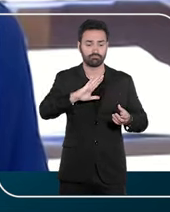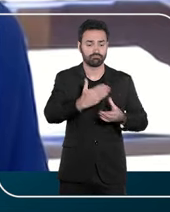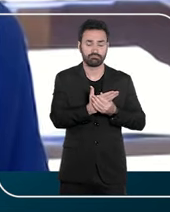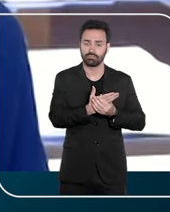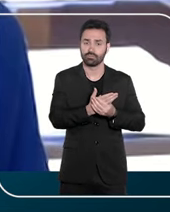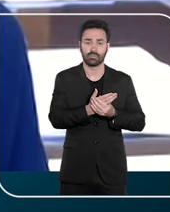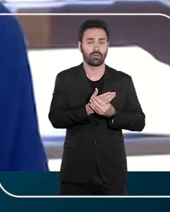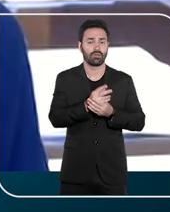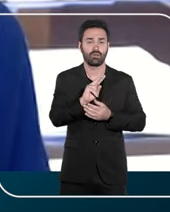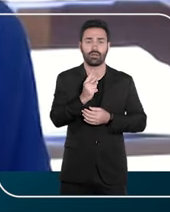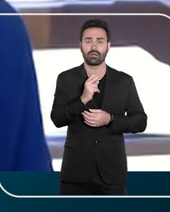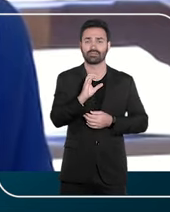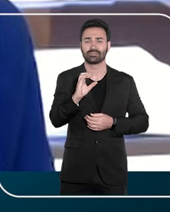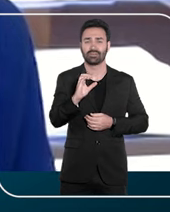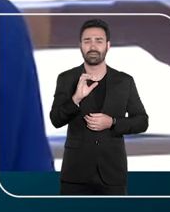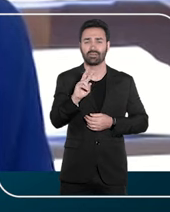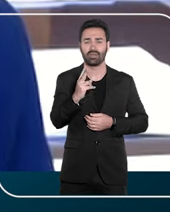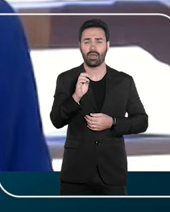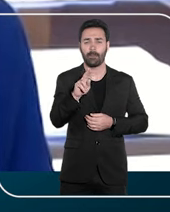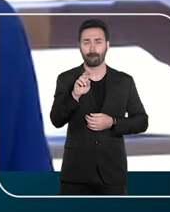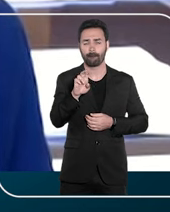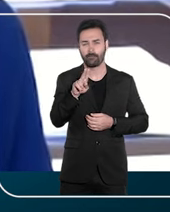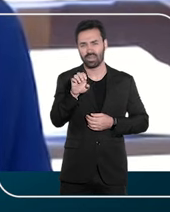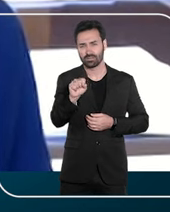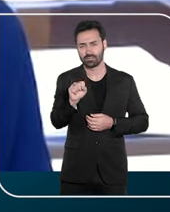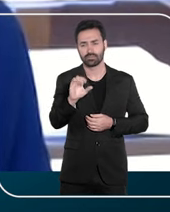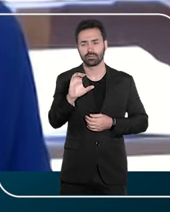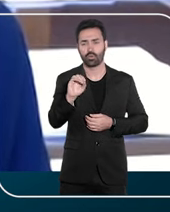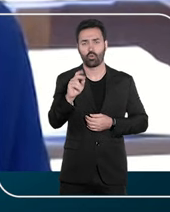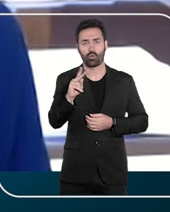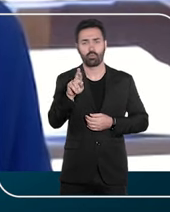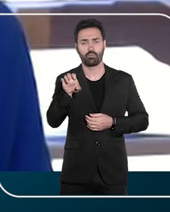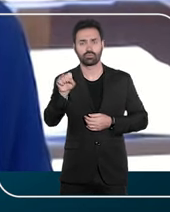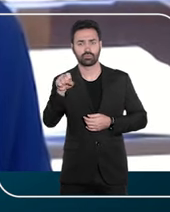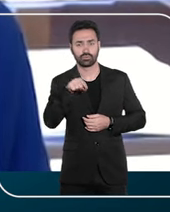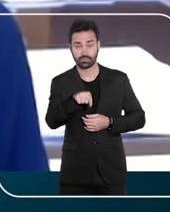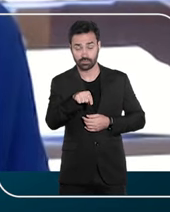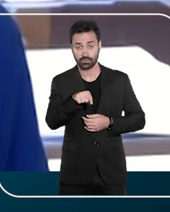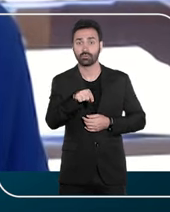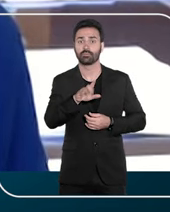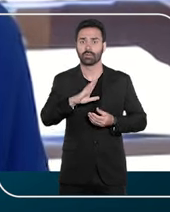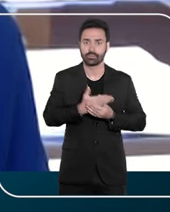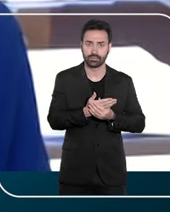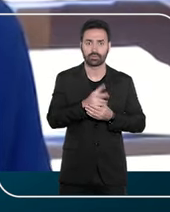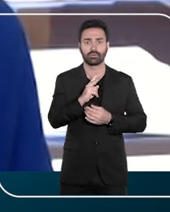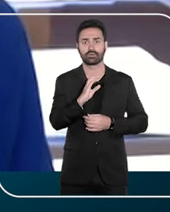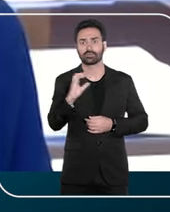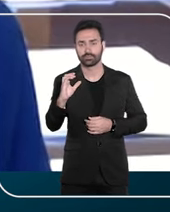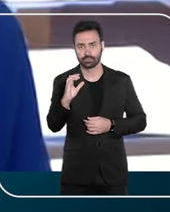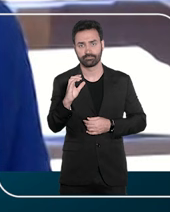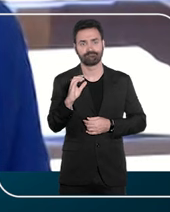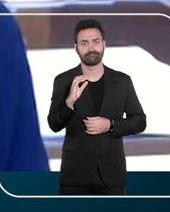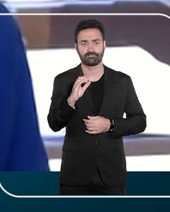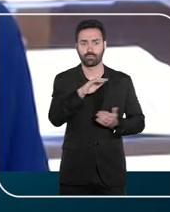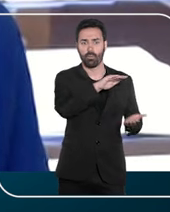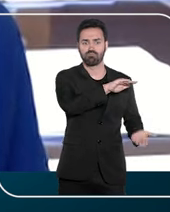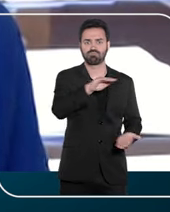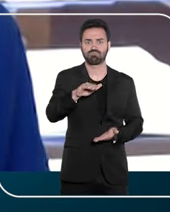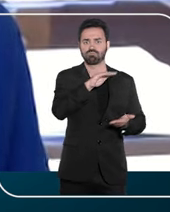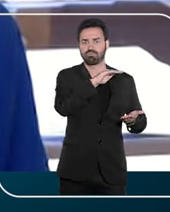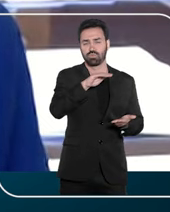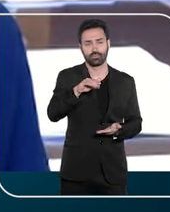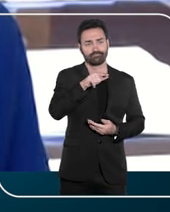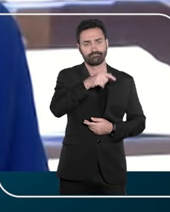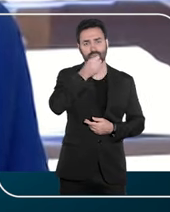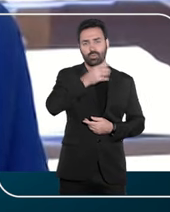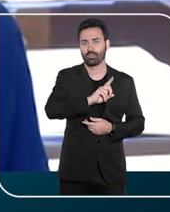não sei se é para rir ou para chorar. Isso não é razoável. Não é razoável. A litigiosidade